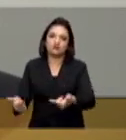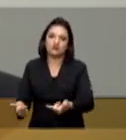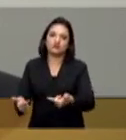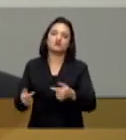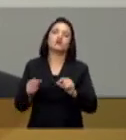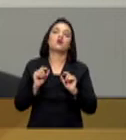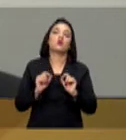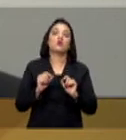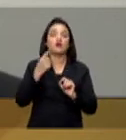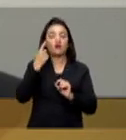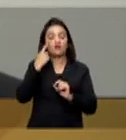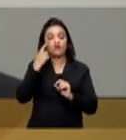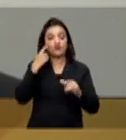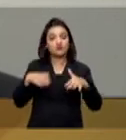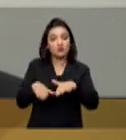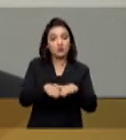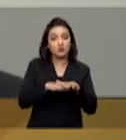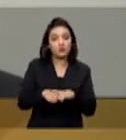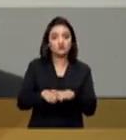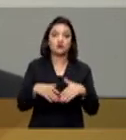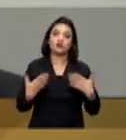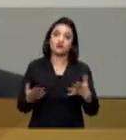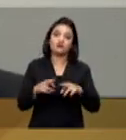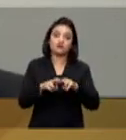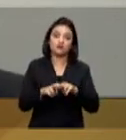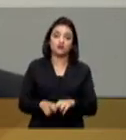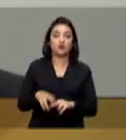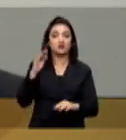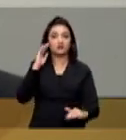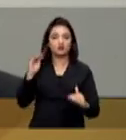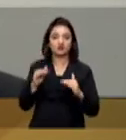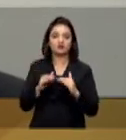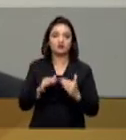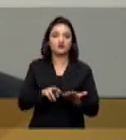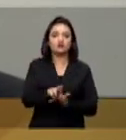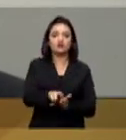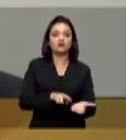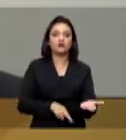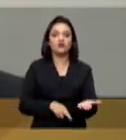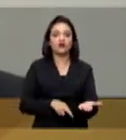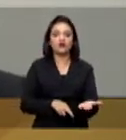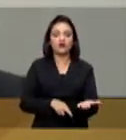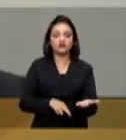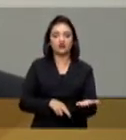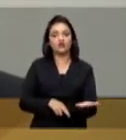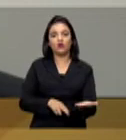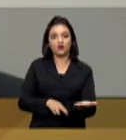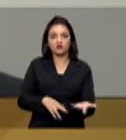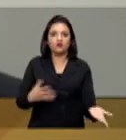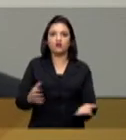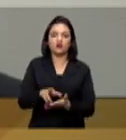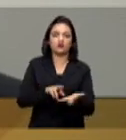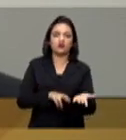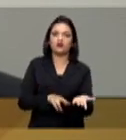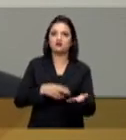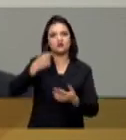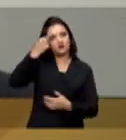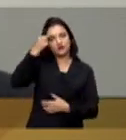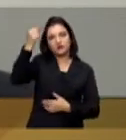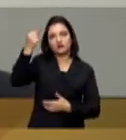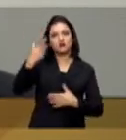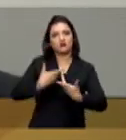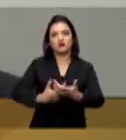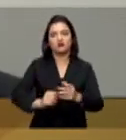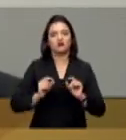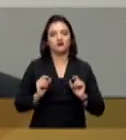e razoabilidade. Ante o exposto, senhor presidente, acompanho o eminente relator, a quem gostaria de parabenizar pelo brilhante voto,